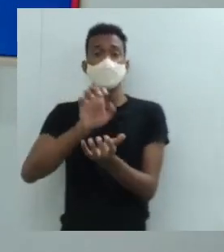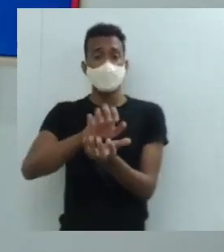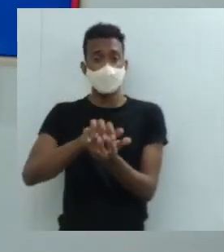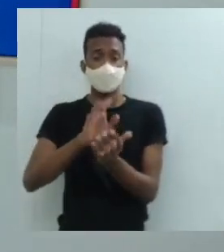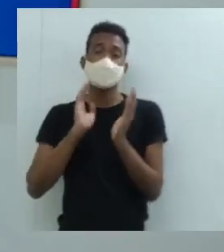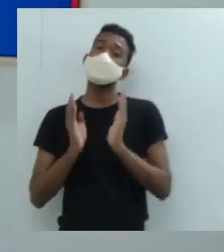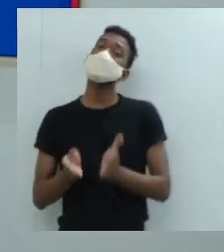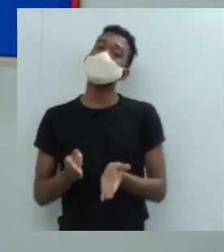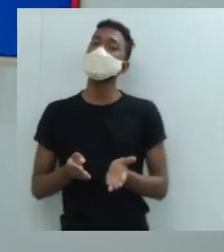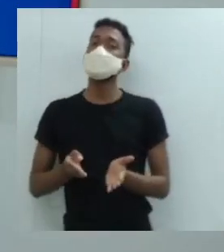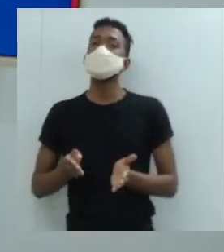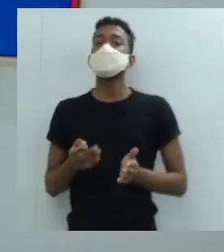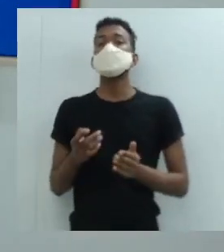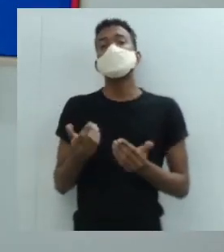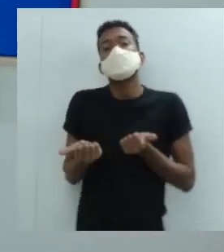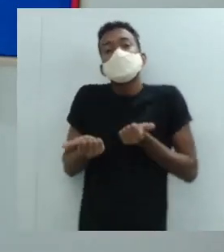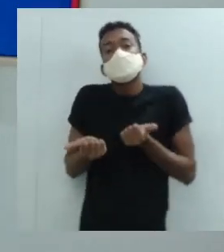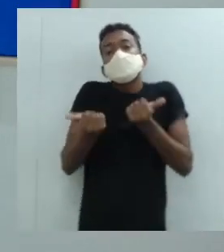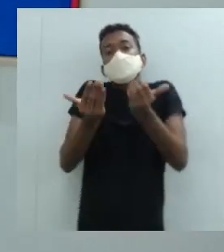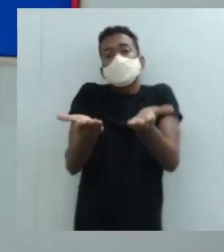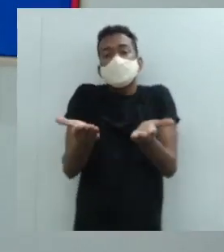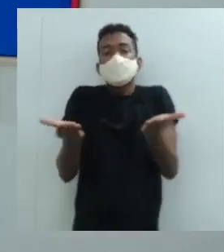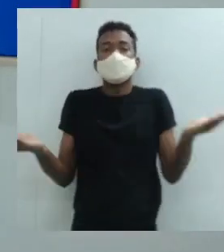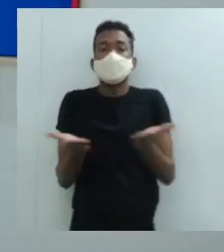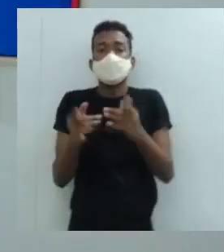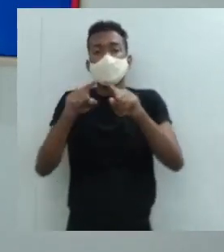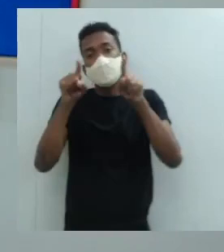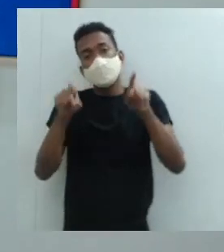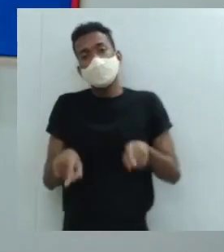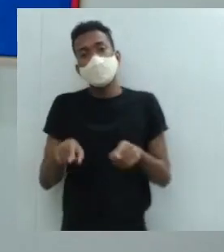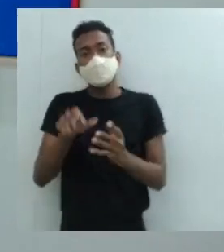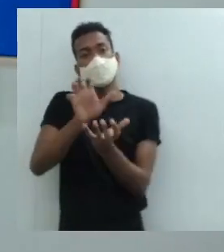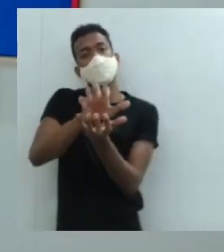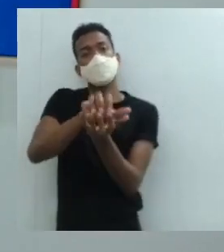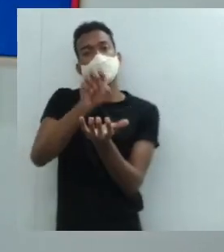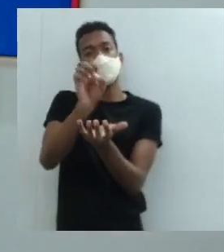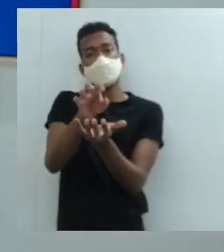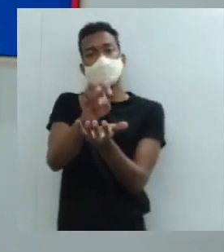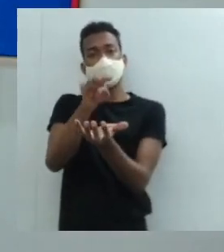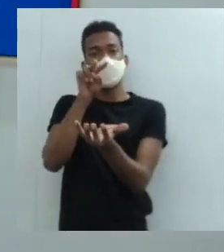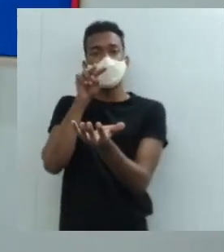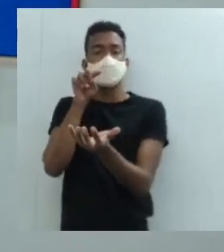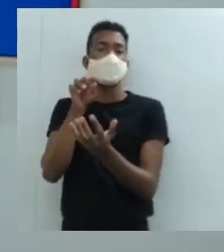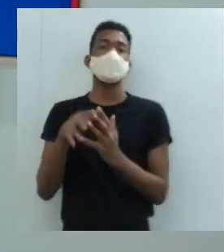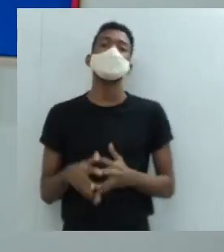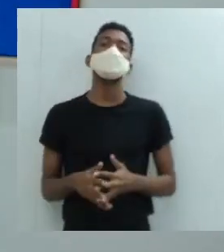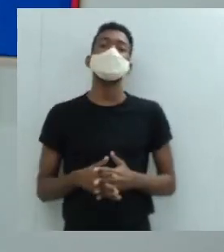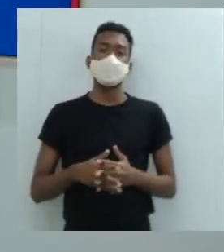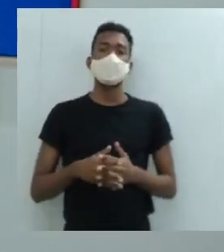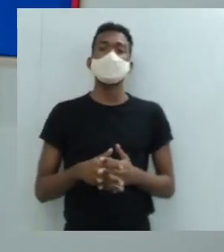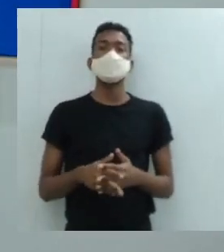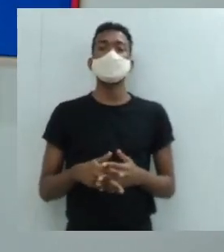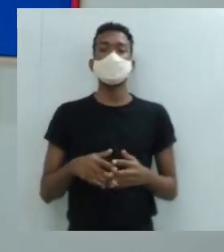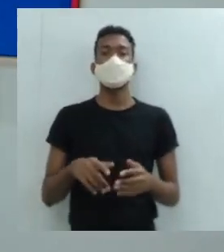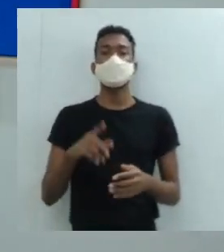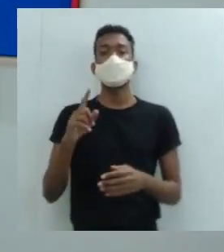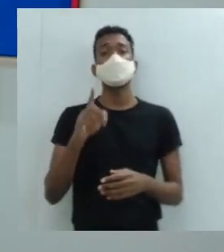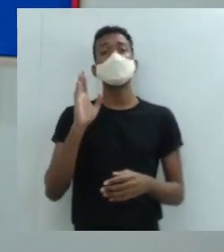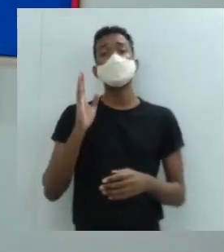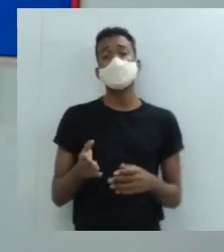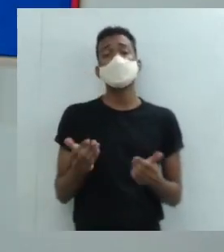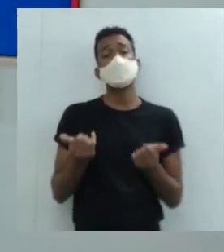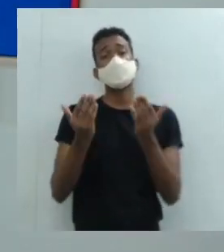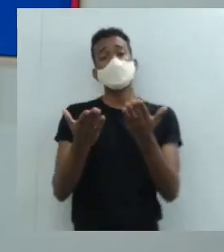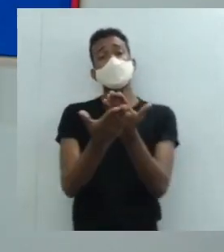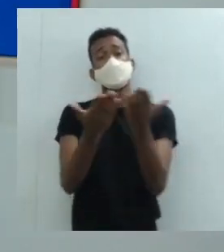Estamos disponibilizando aqui no nosso programa EducaPE, que foi feito para vocês, para